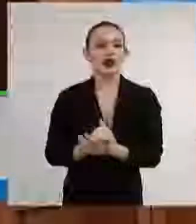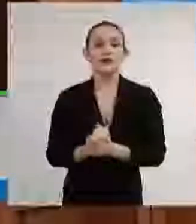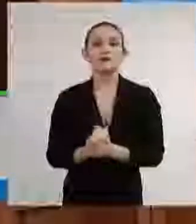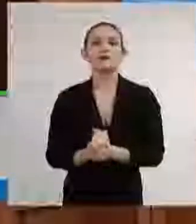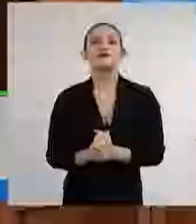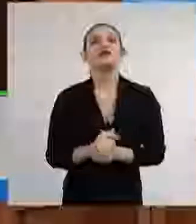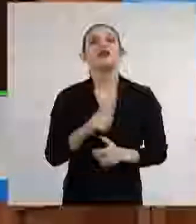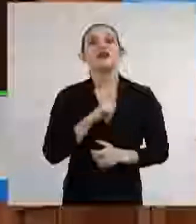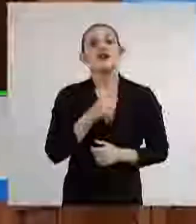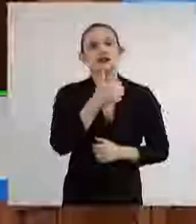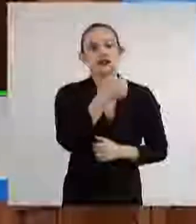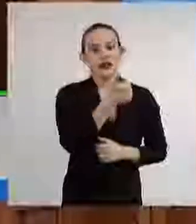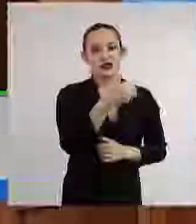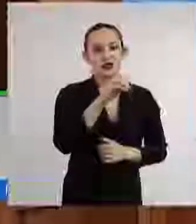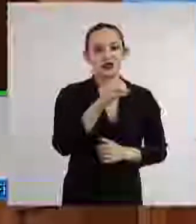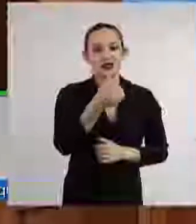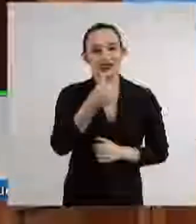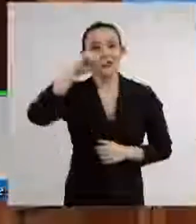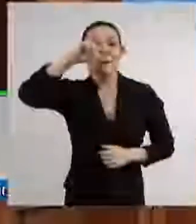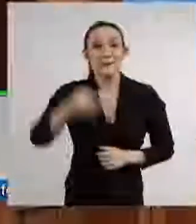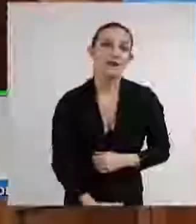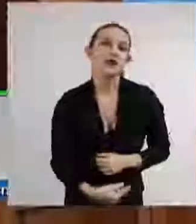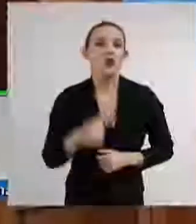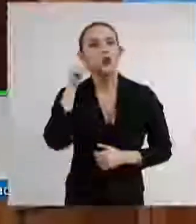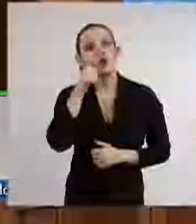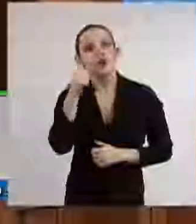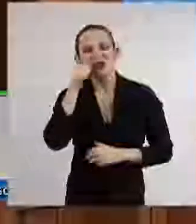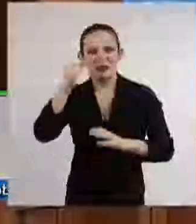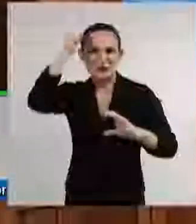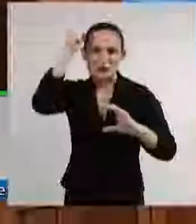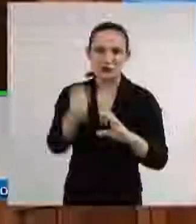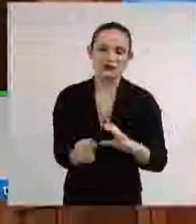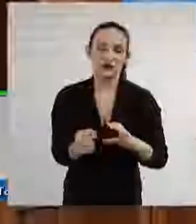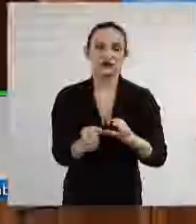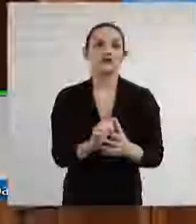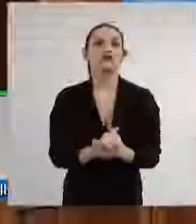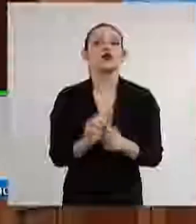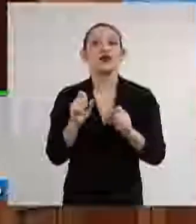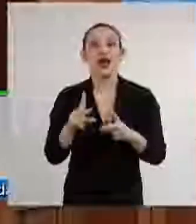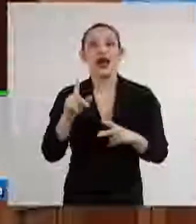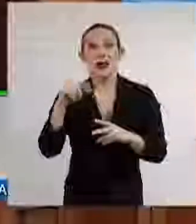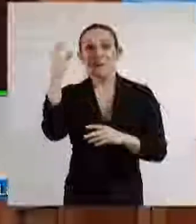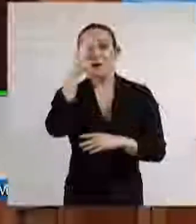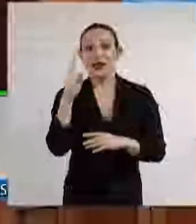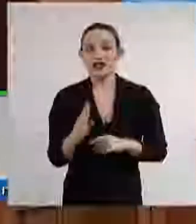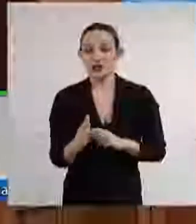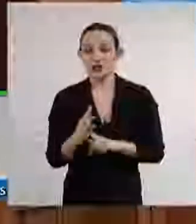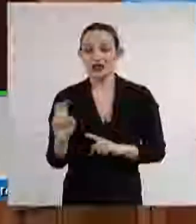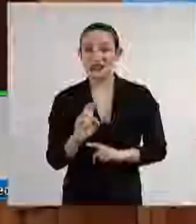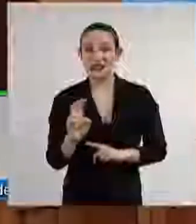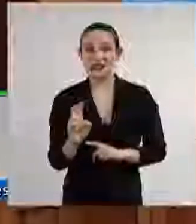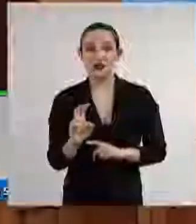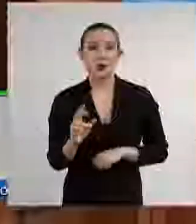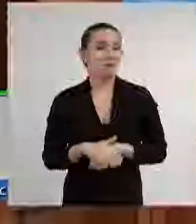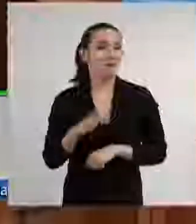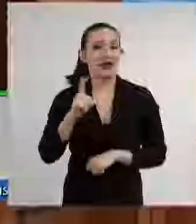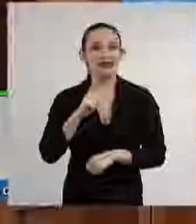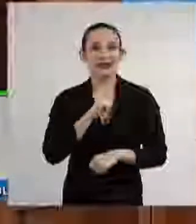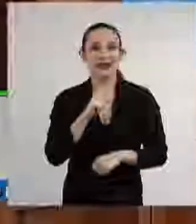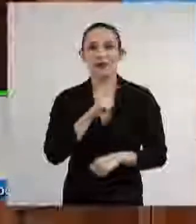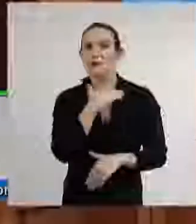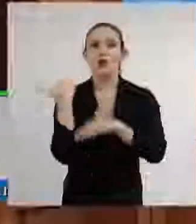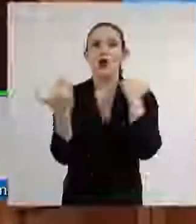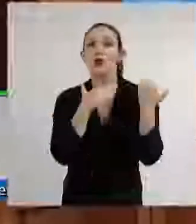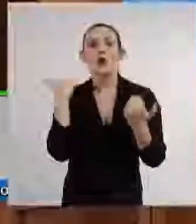106.093 assassinatos de mulheres, o que coloca o Brasil em quinto lugar entre 83 países pesquisados.